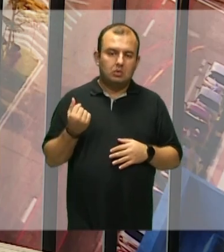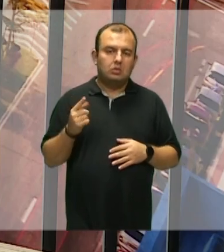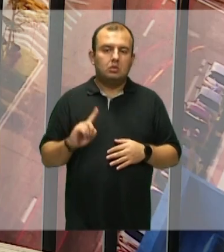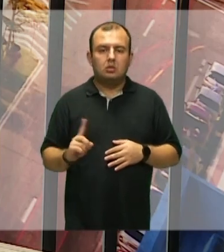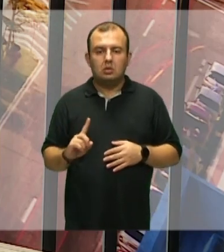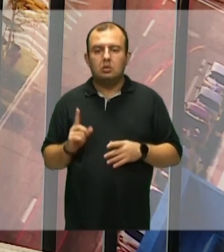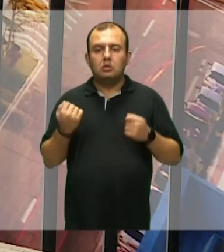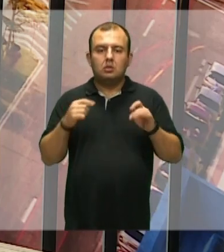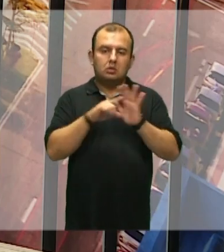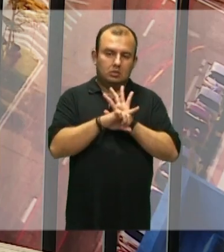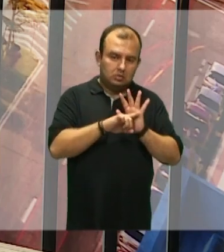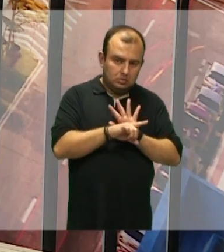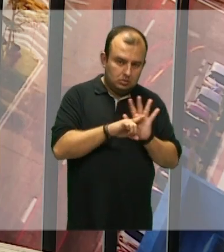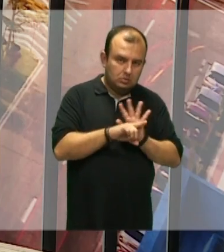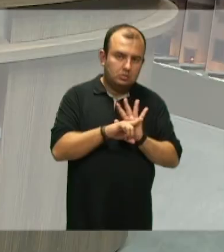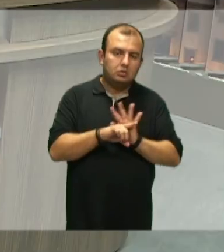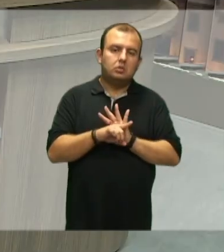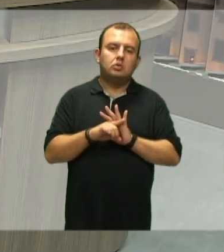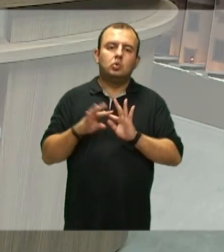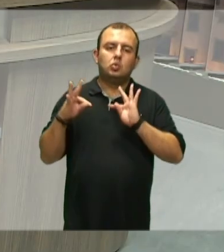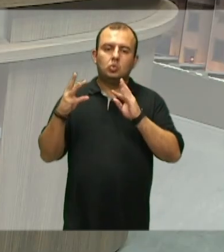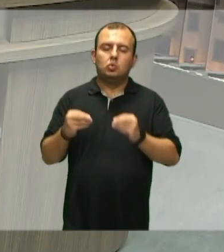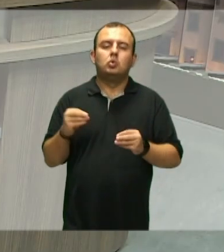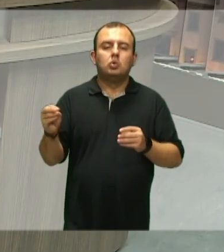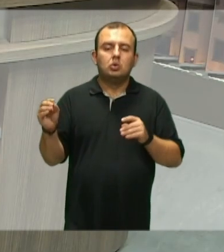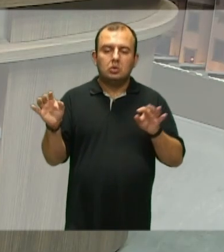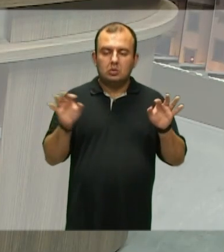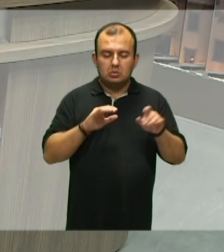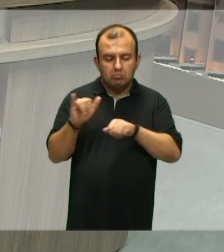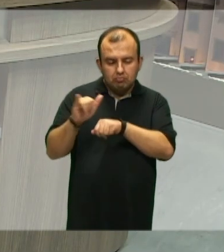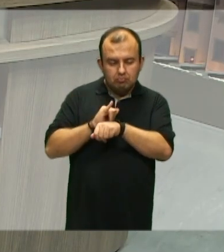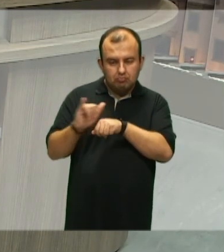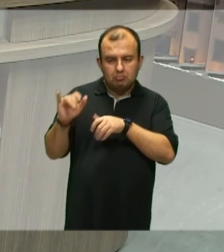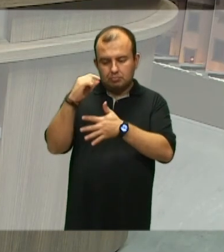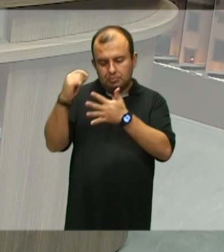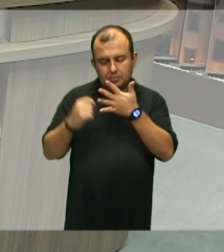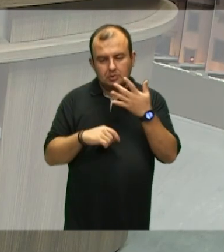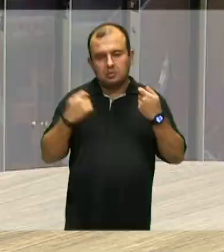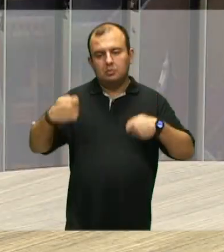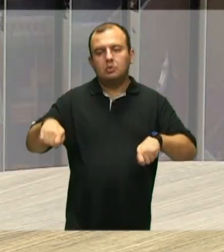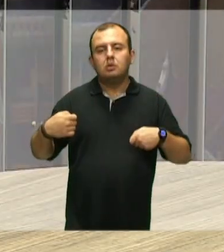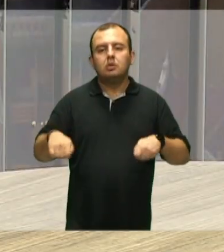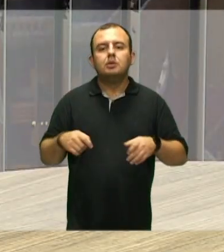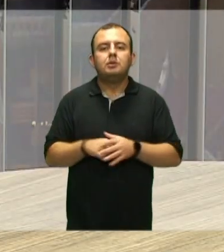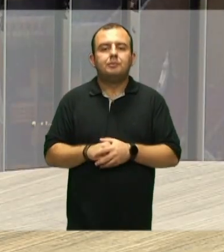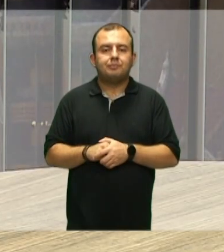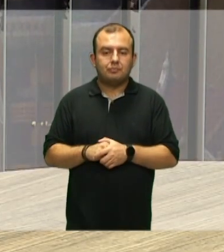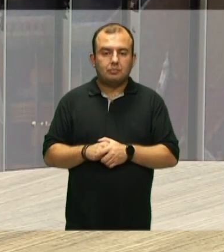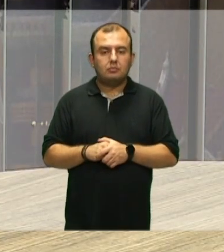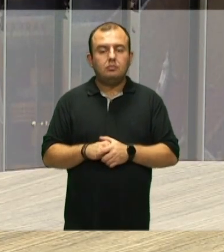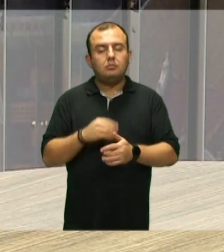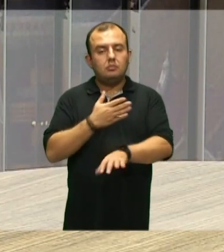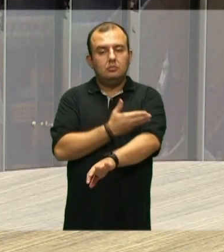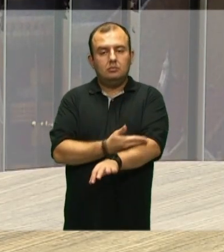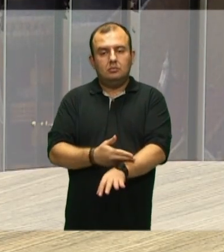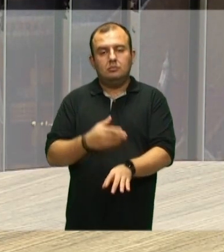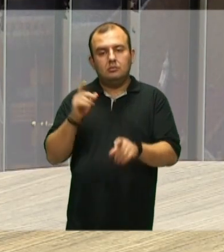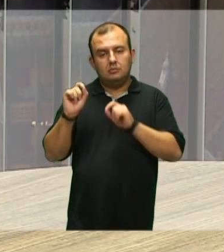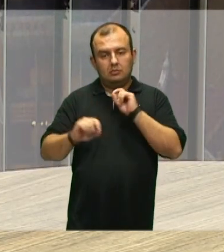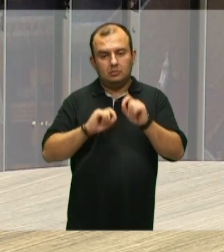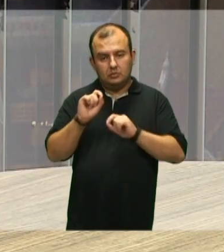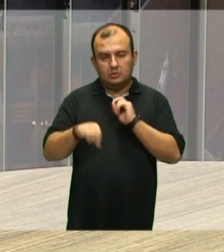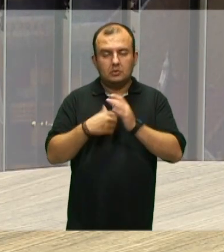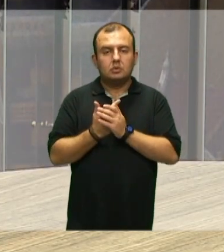tempo, ele toma pesquisa, ele toma todos os recursos que vocês têm que desenvolver, Exatamente. Então, a gente costuma, assim, apresentar